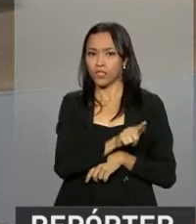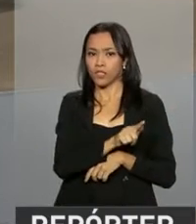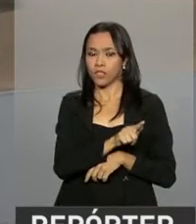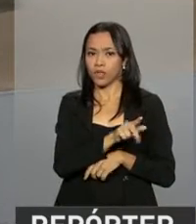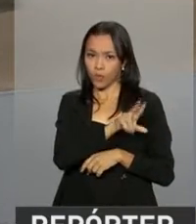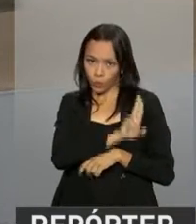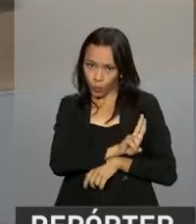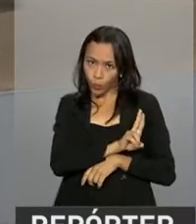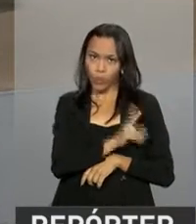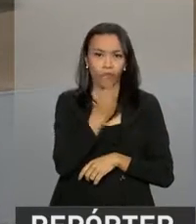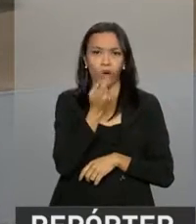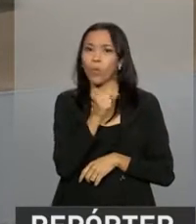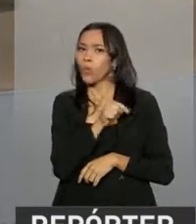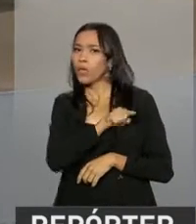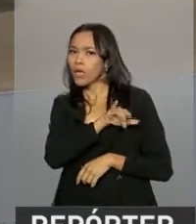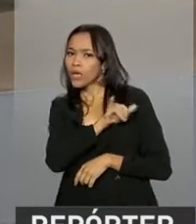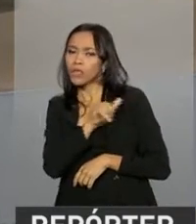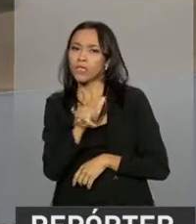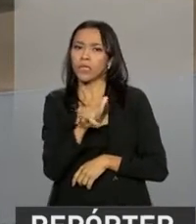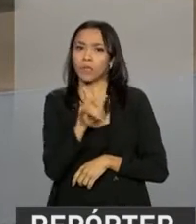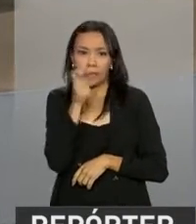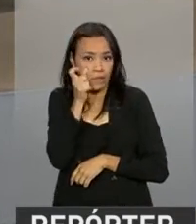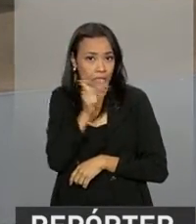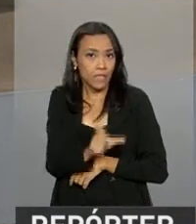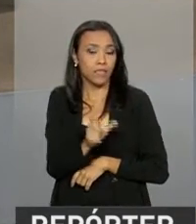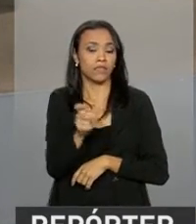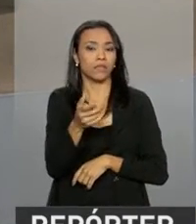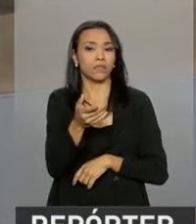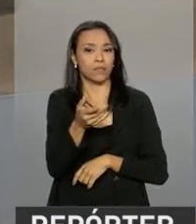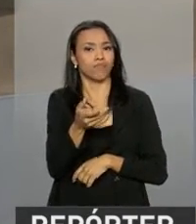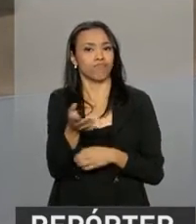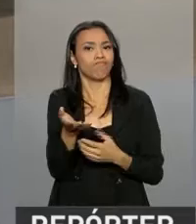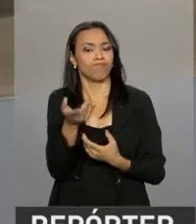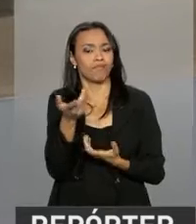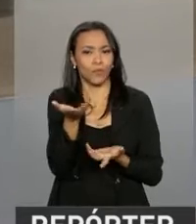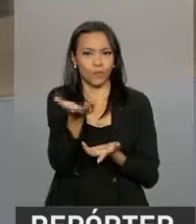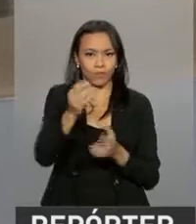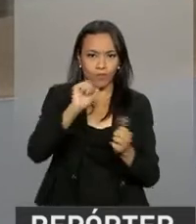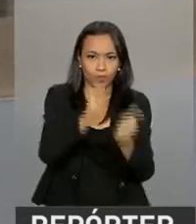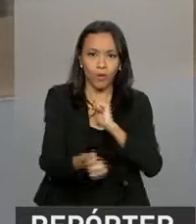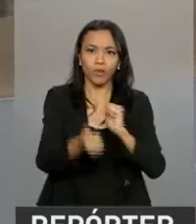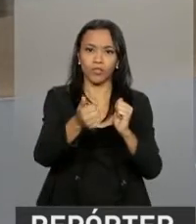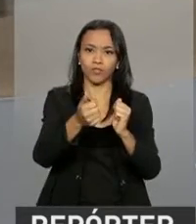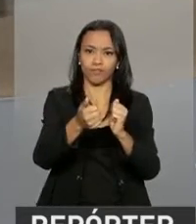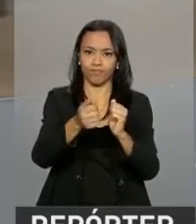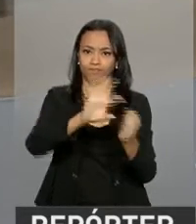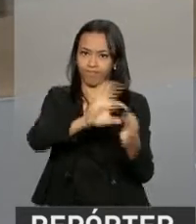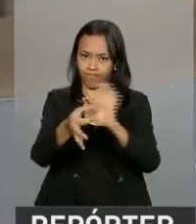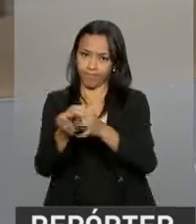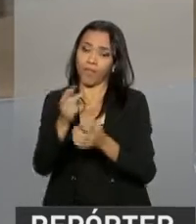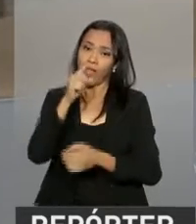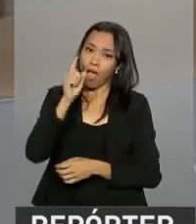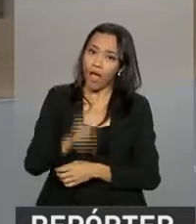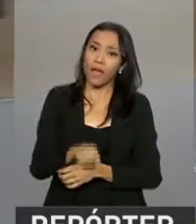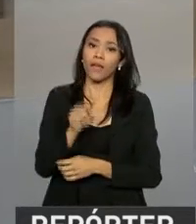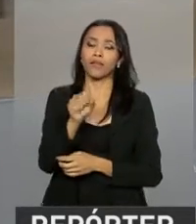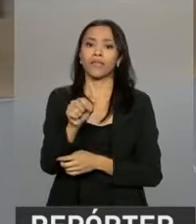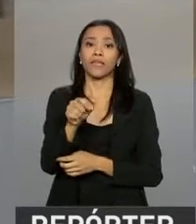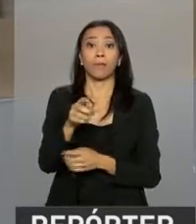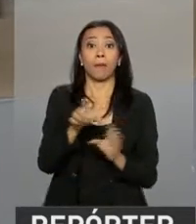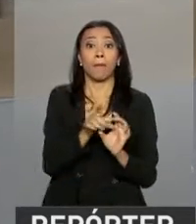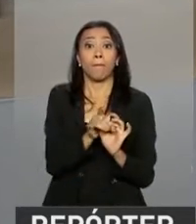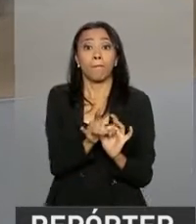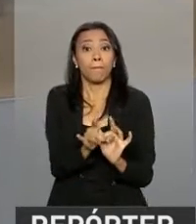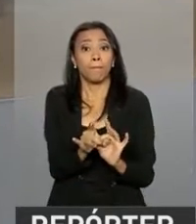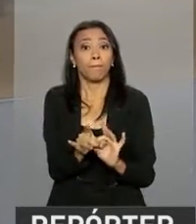o inegável interesse público na realização dos Jogos Paralímpicos já era um argumento suficiente para que se